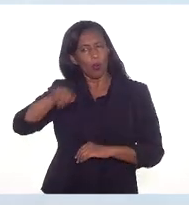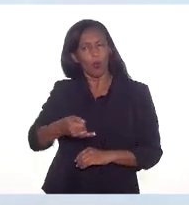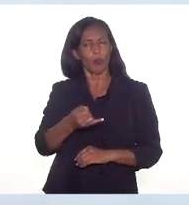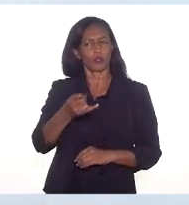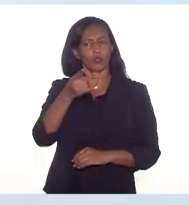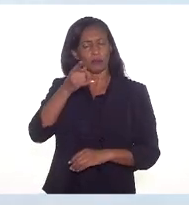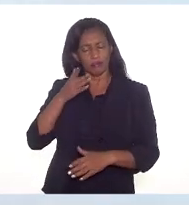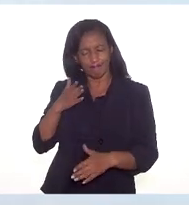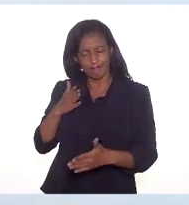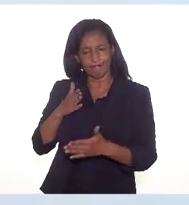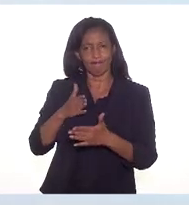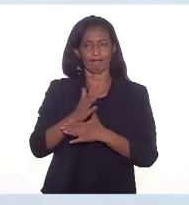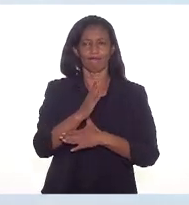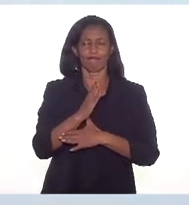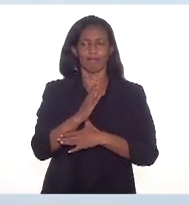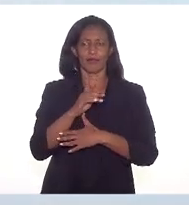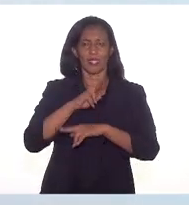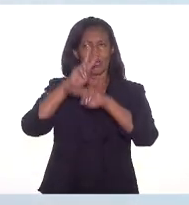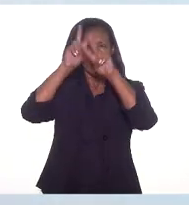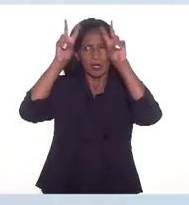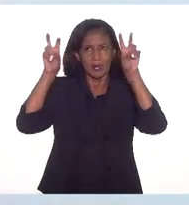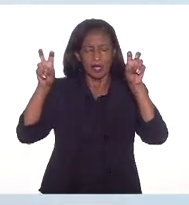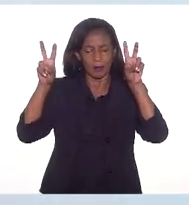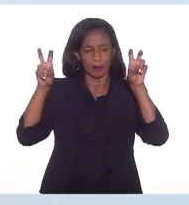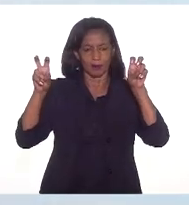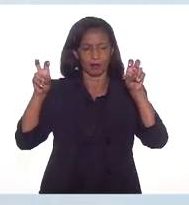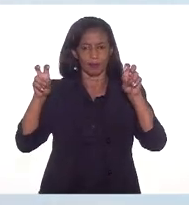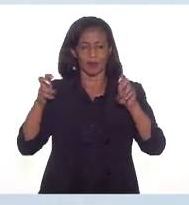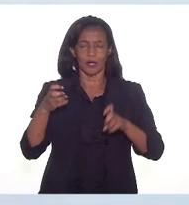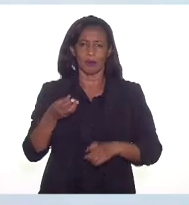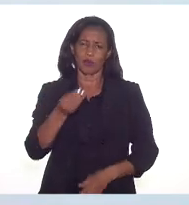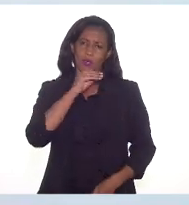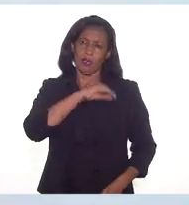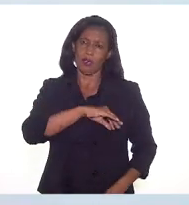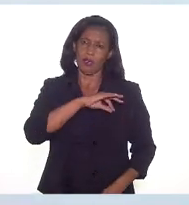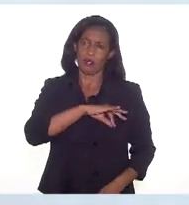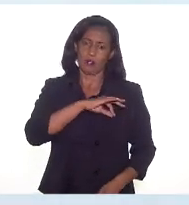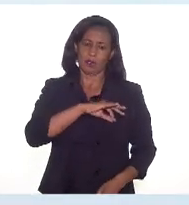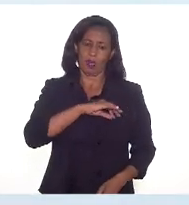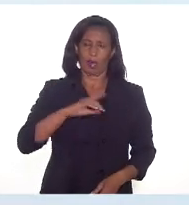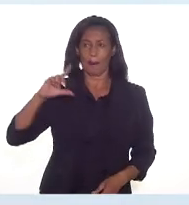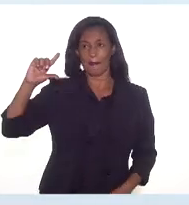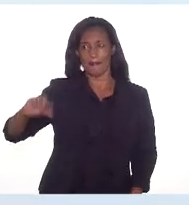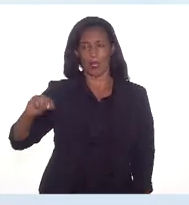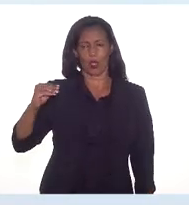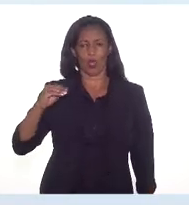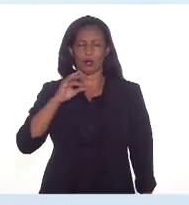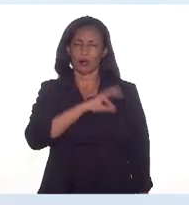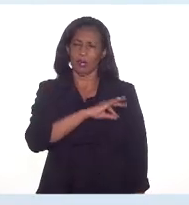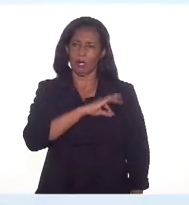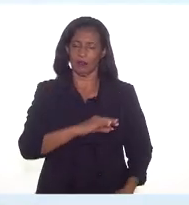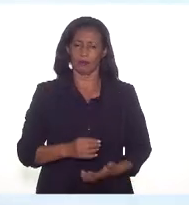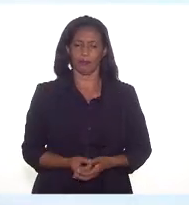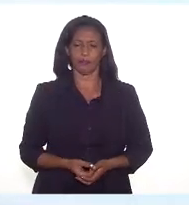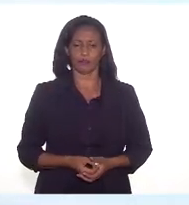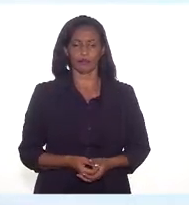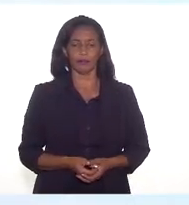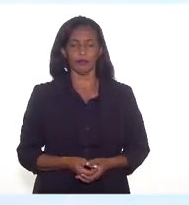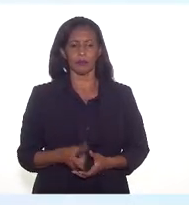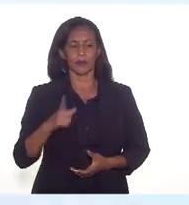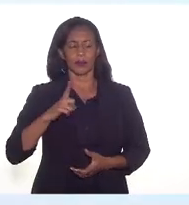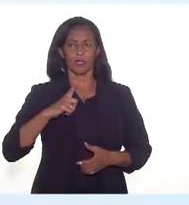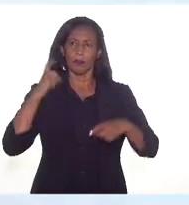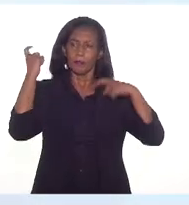enfrentar esse tema, especialmente dos servidores que recebem os menores salários. Eu tenho